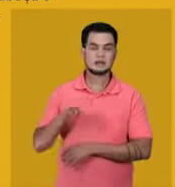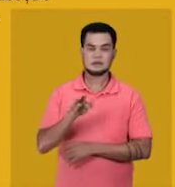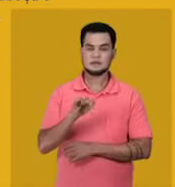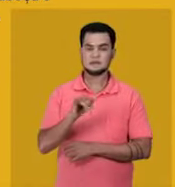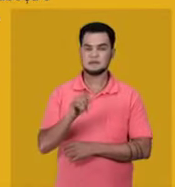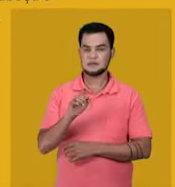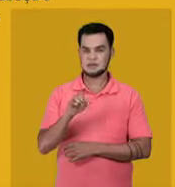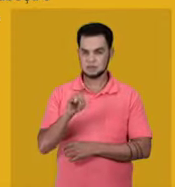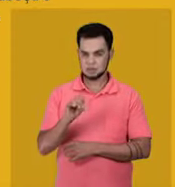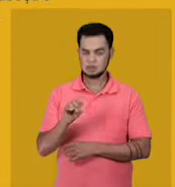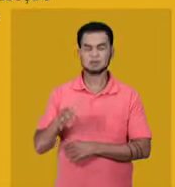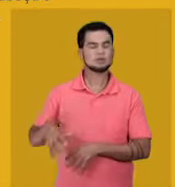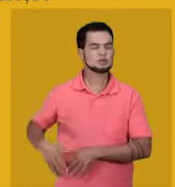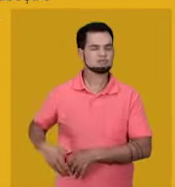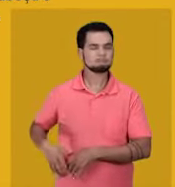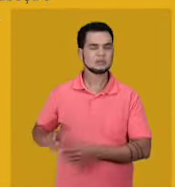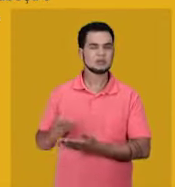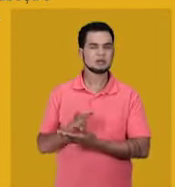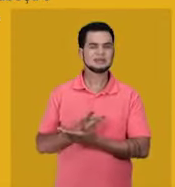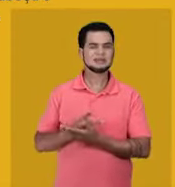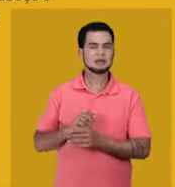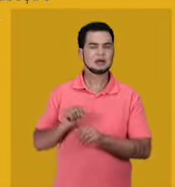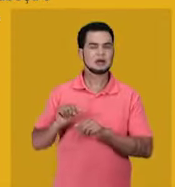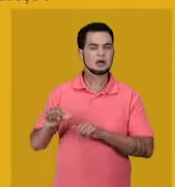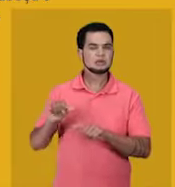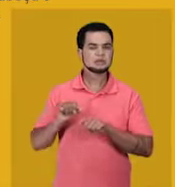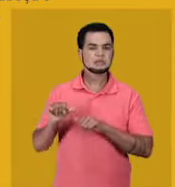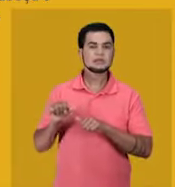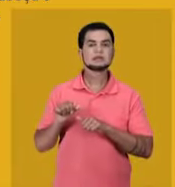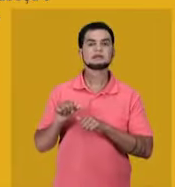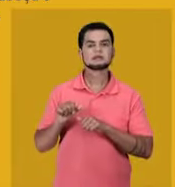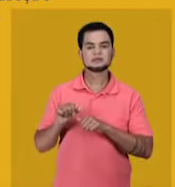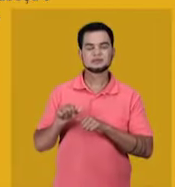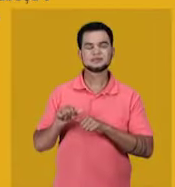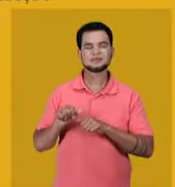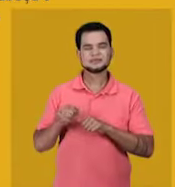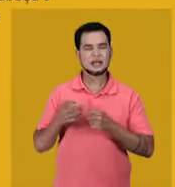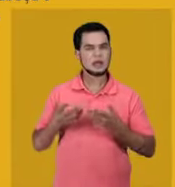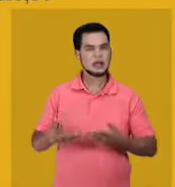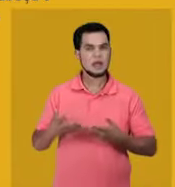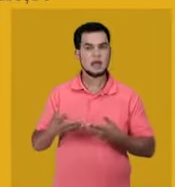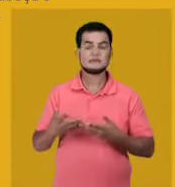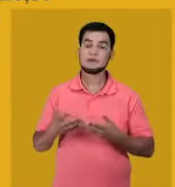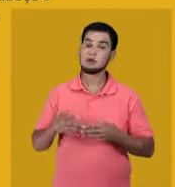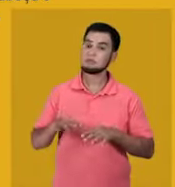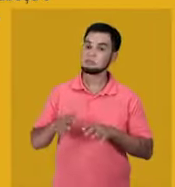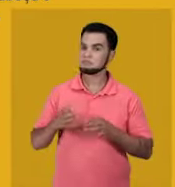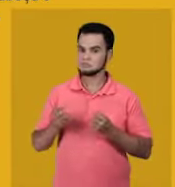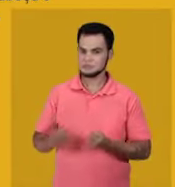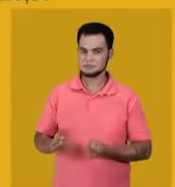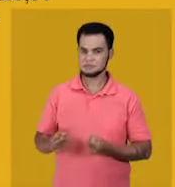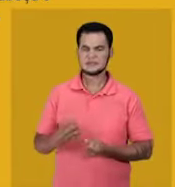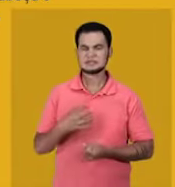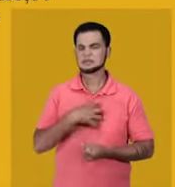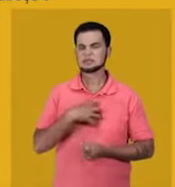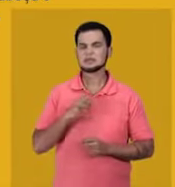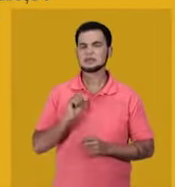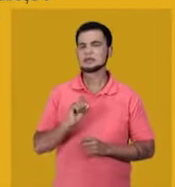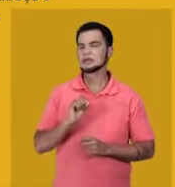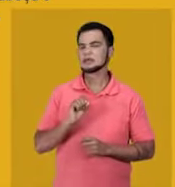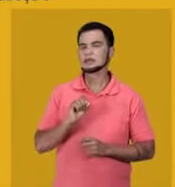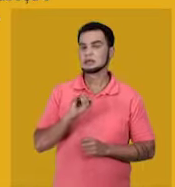causando desde alterações leves a alterações moderadas, tá? Seus principais sintomas são inflamação